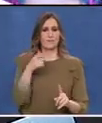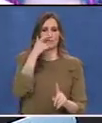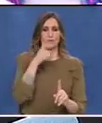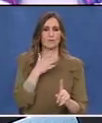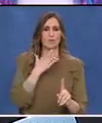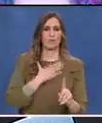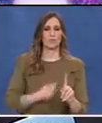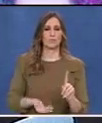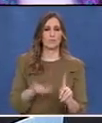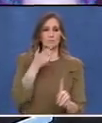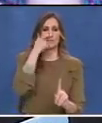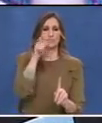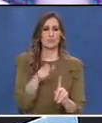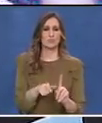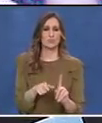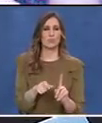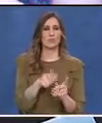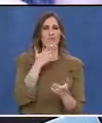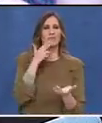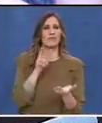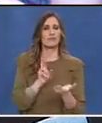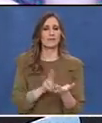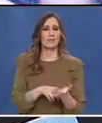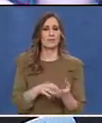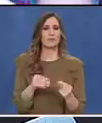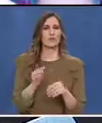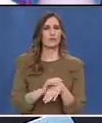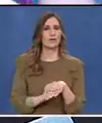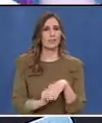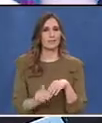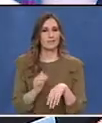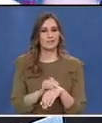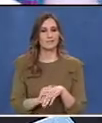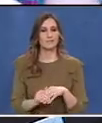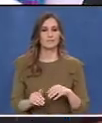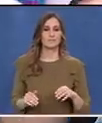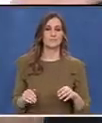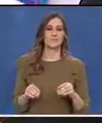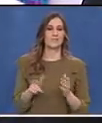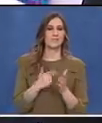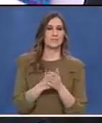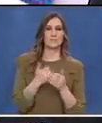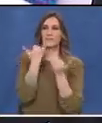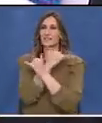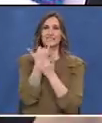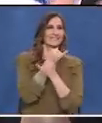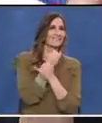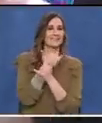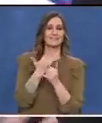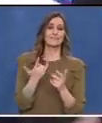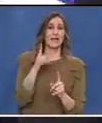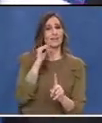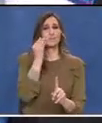gosto mais eu tenho só vamos ter uma urina é sempre muito querida é sempre muita sempre muito bem disposta e